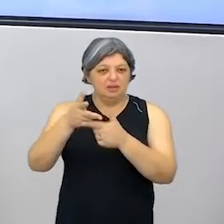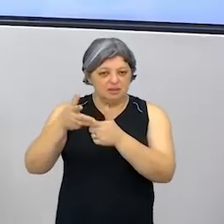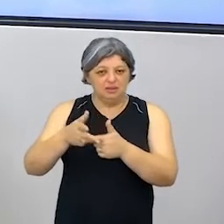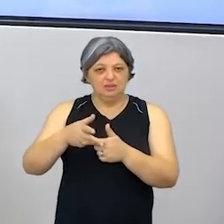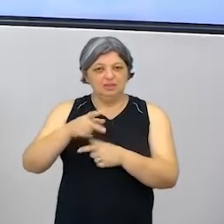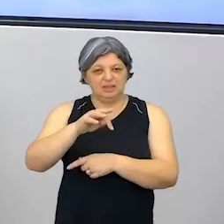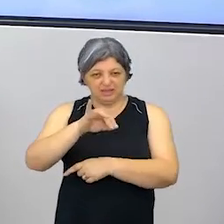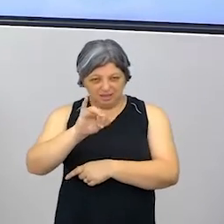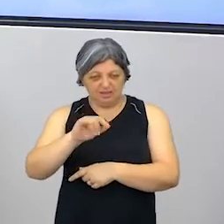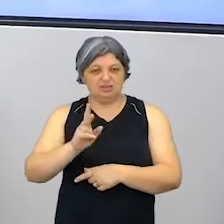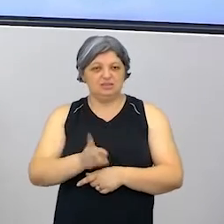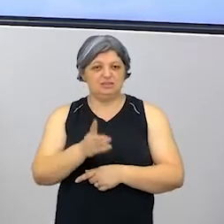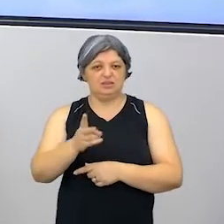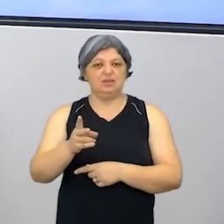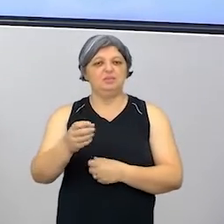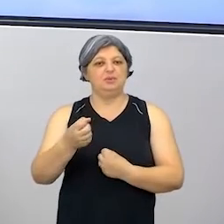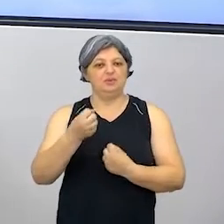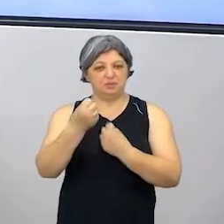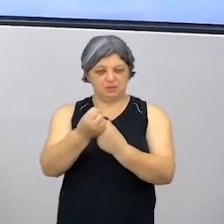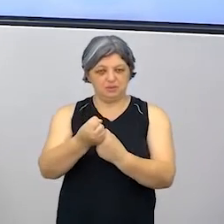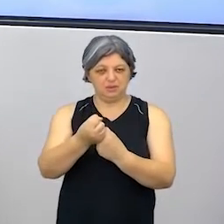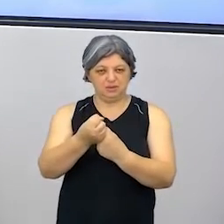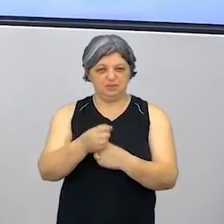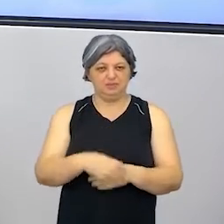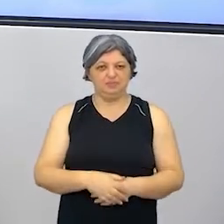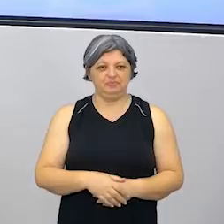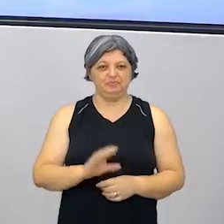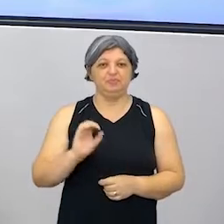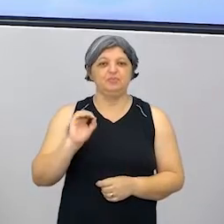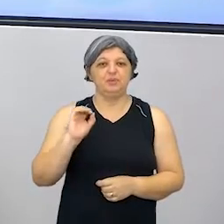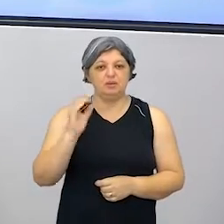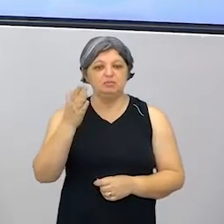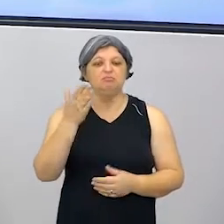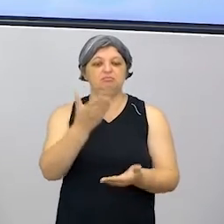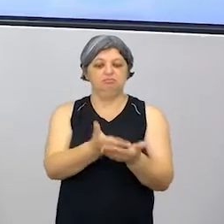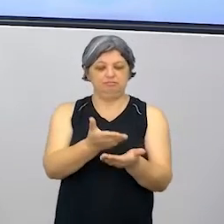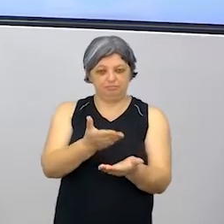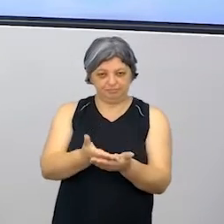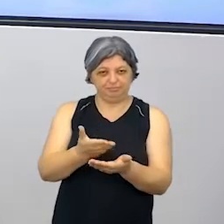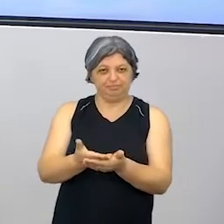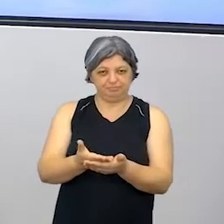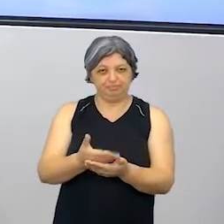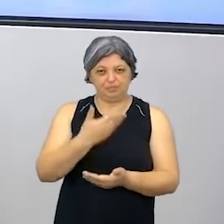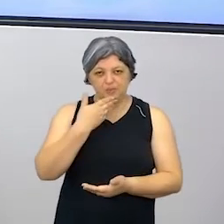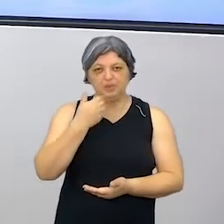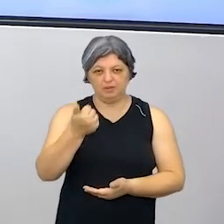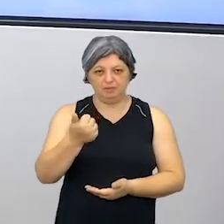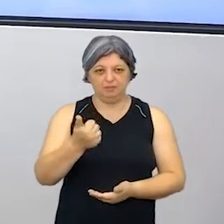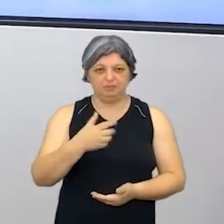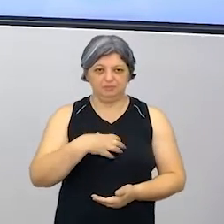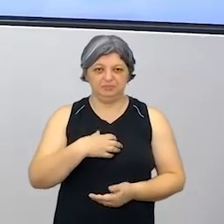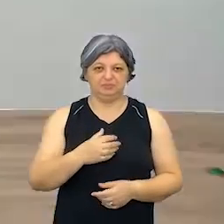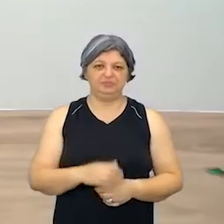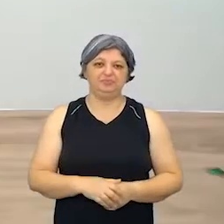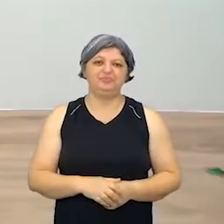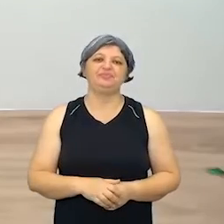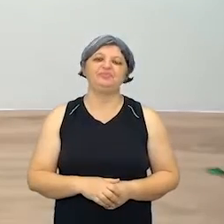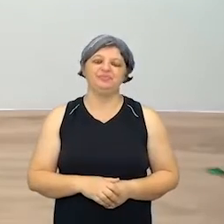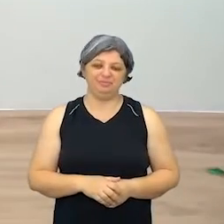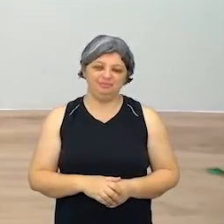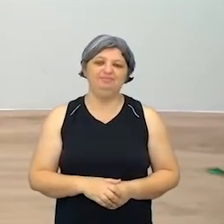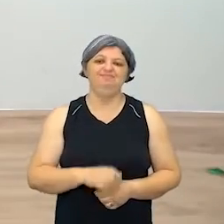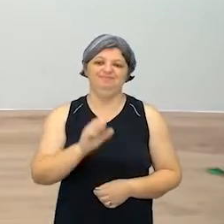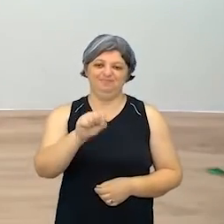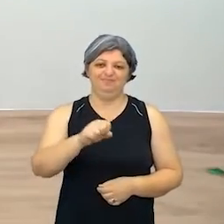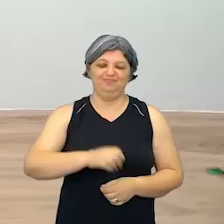TI, que está sempre aqui nos apoiando para que esse momento de estudo aconteça e ocorra da melhor forma possível, né, Débora? É isso mesmo.